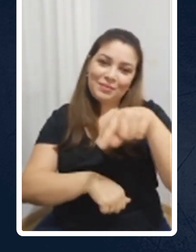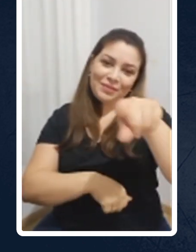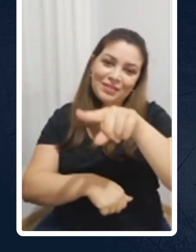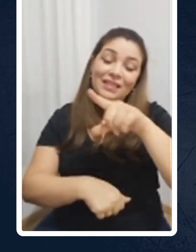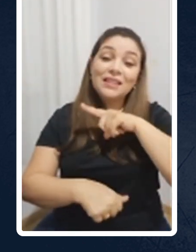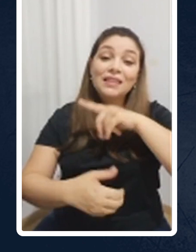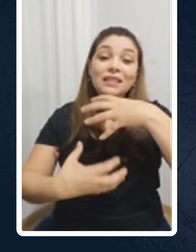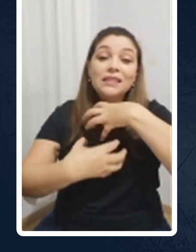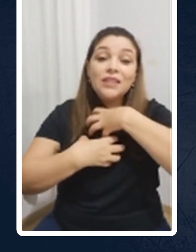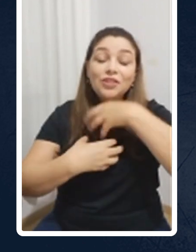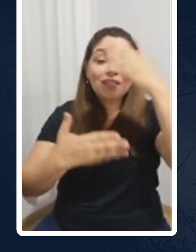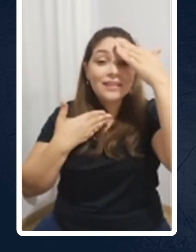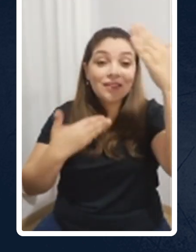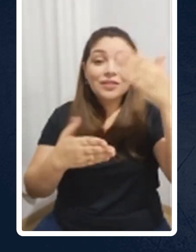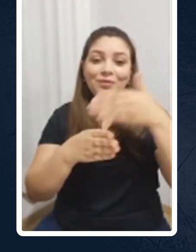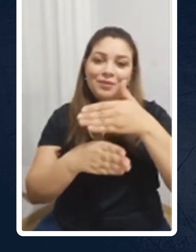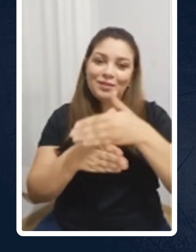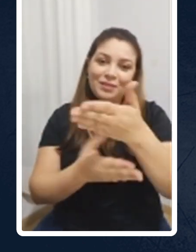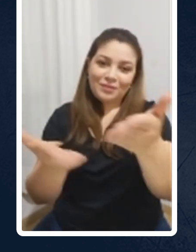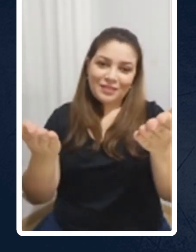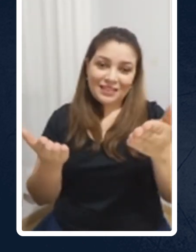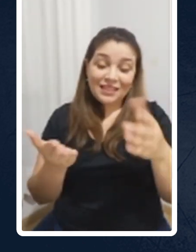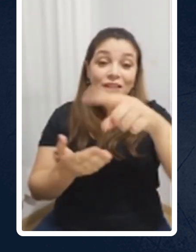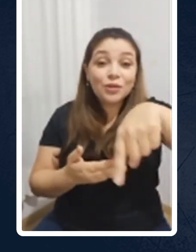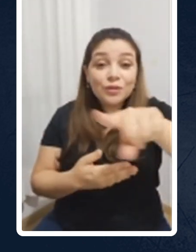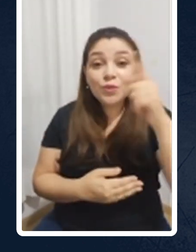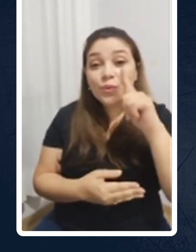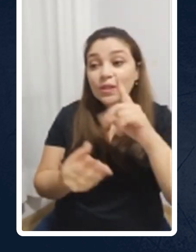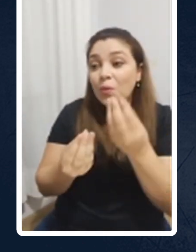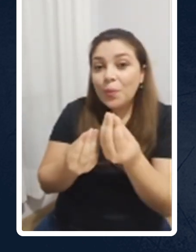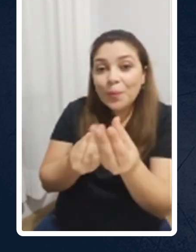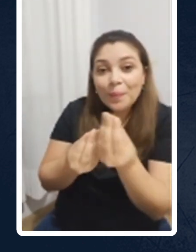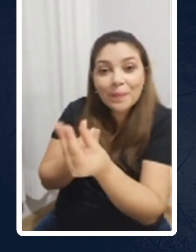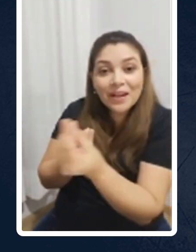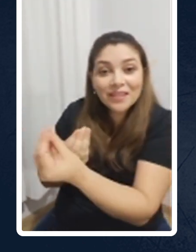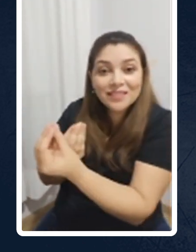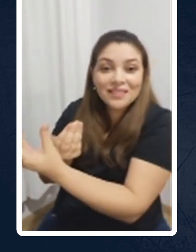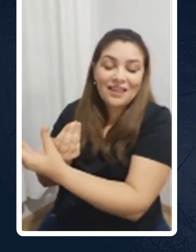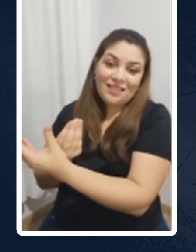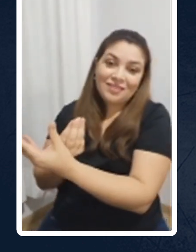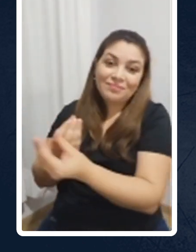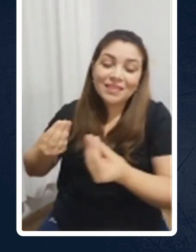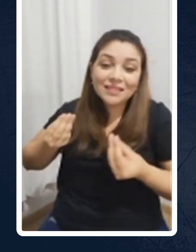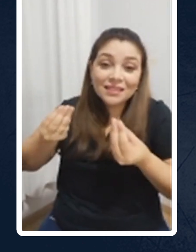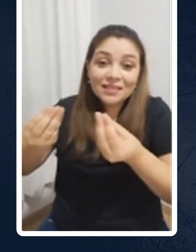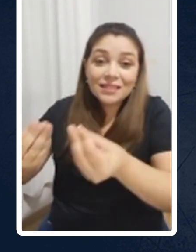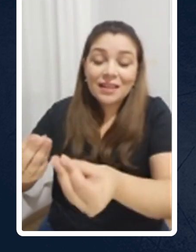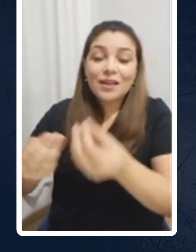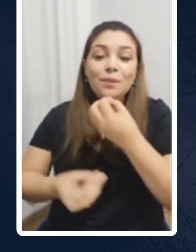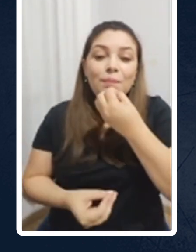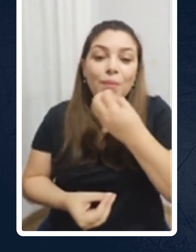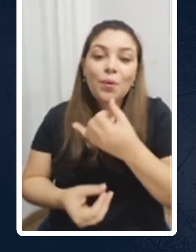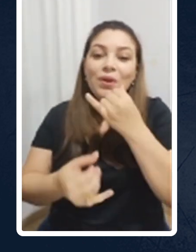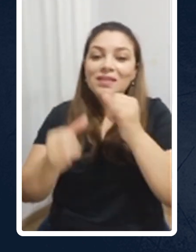Que vocês possam compartilhar e passar a outras pessoas essas boas energias que